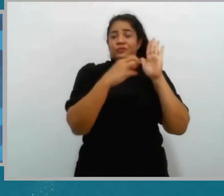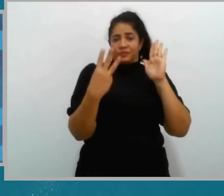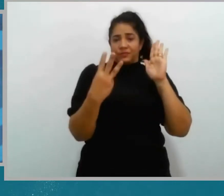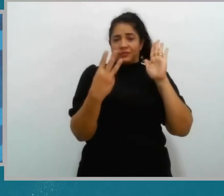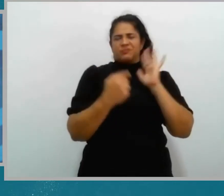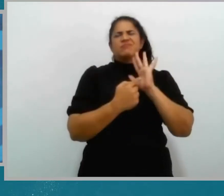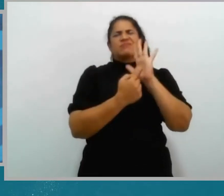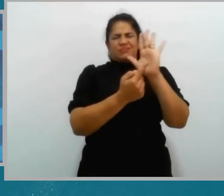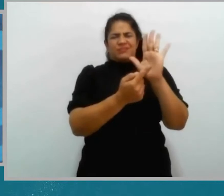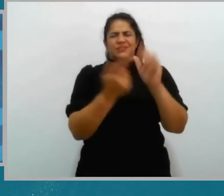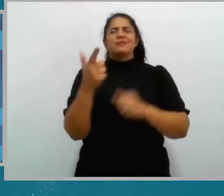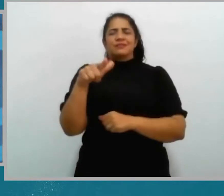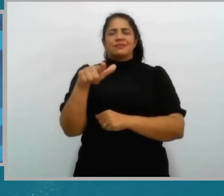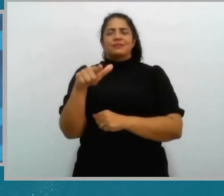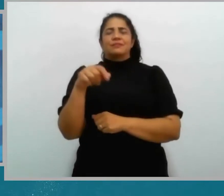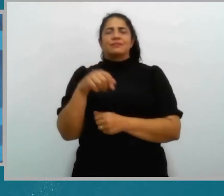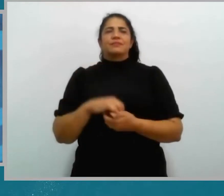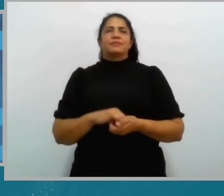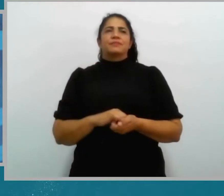3.